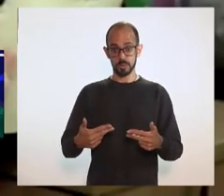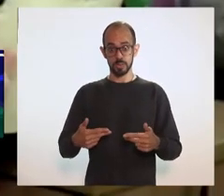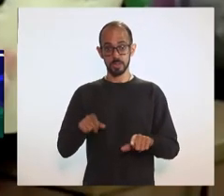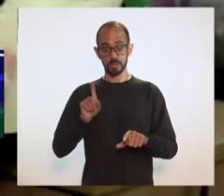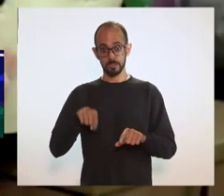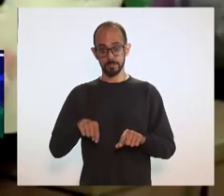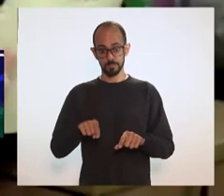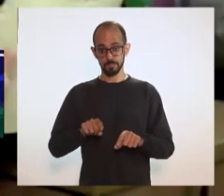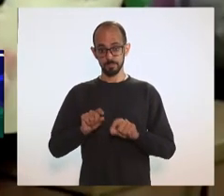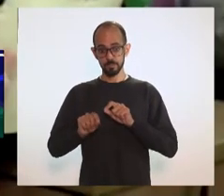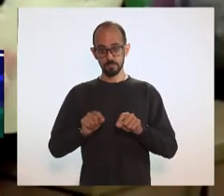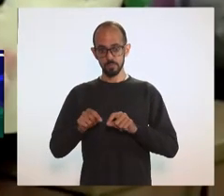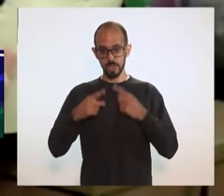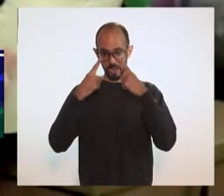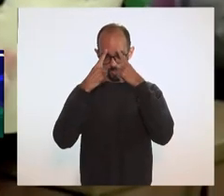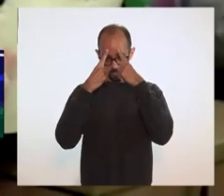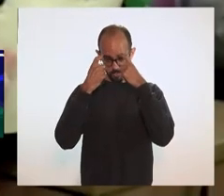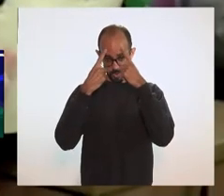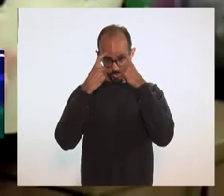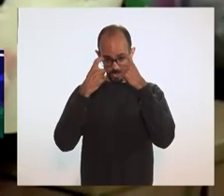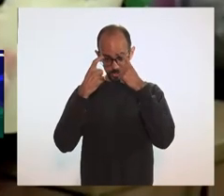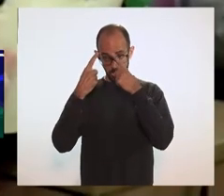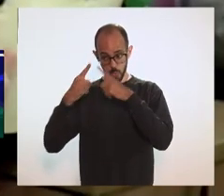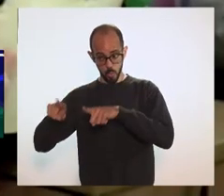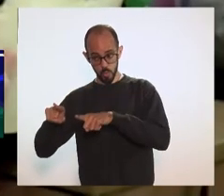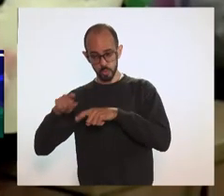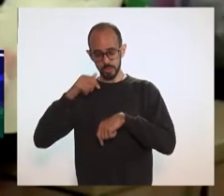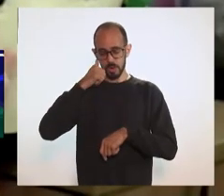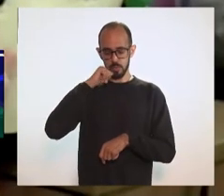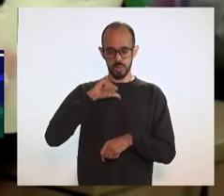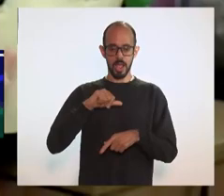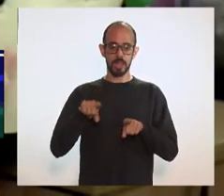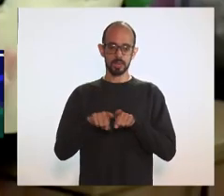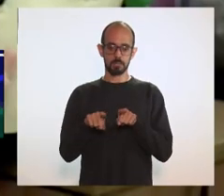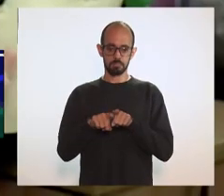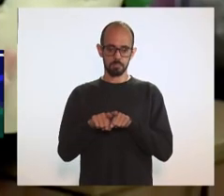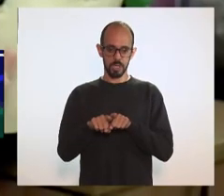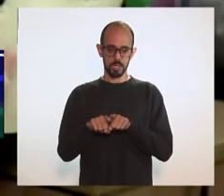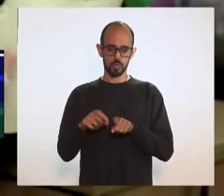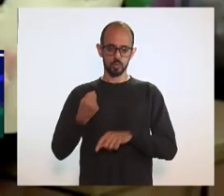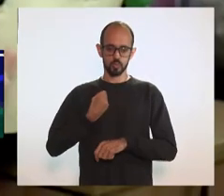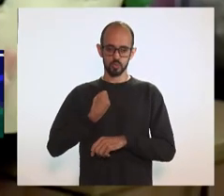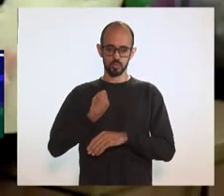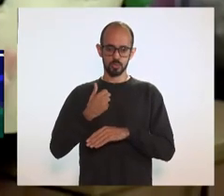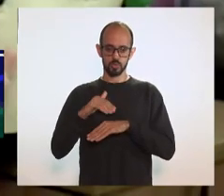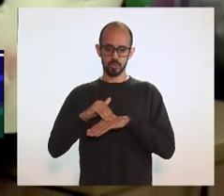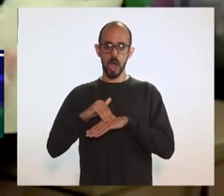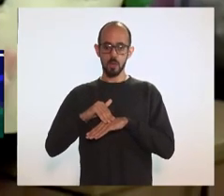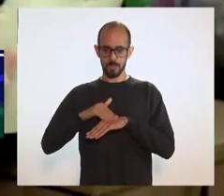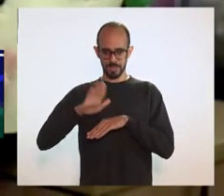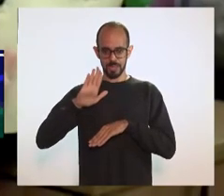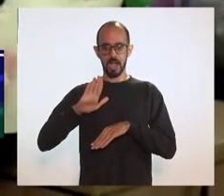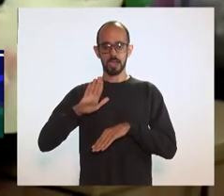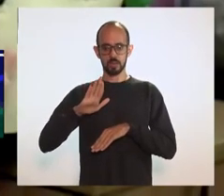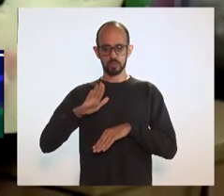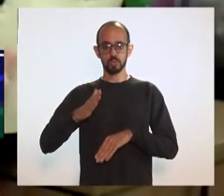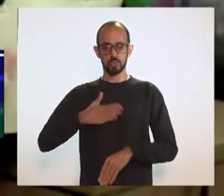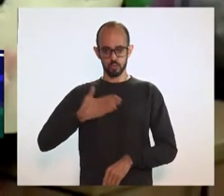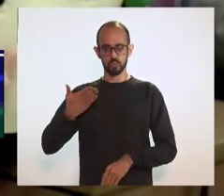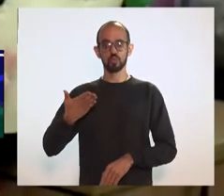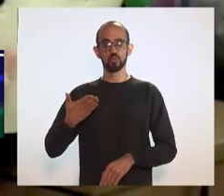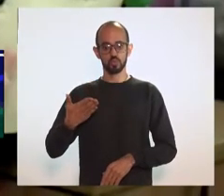relacionada à violência contra a mulher. Os números cresceram muito, muito